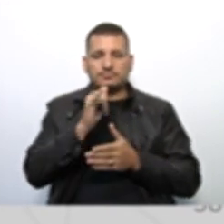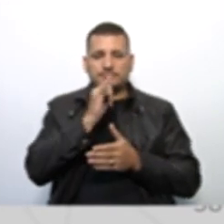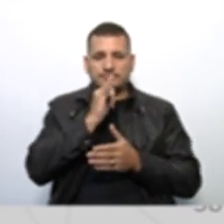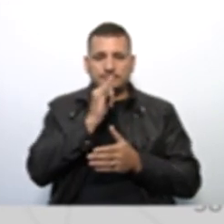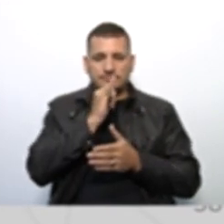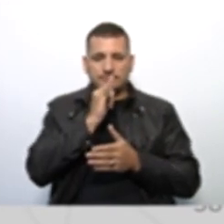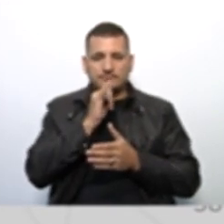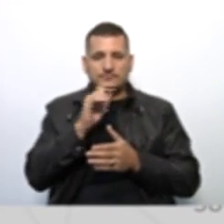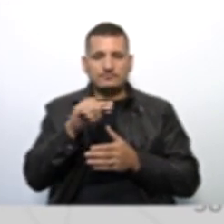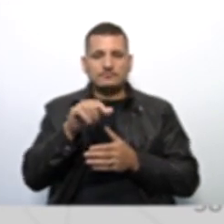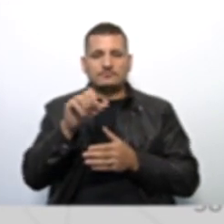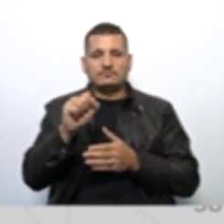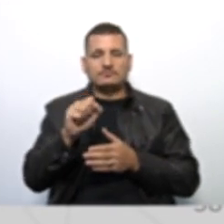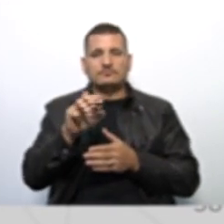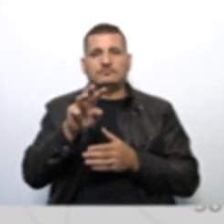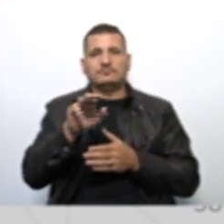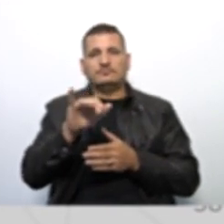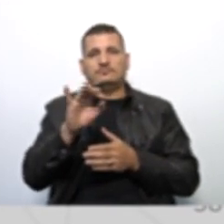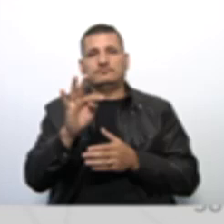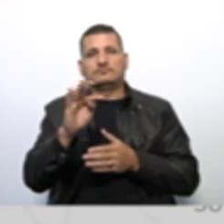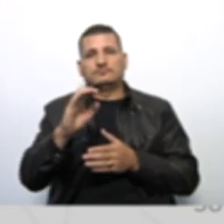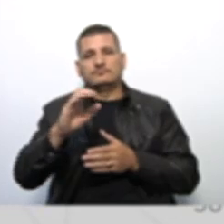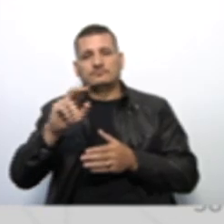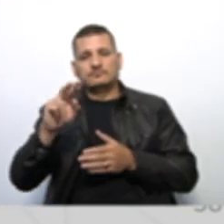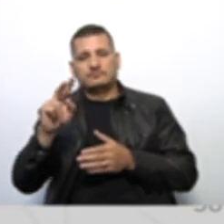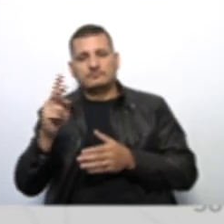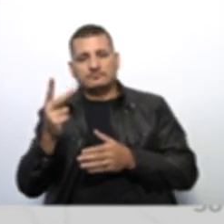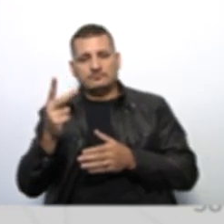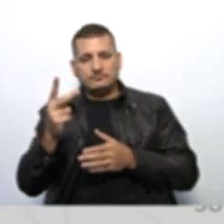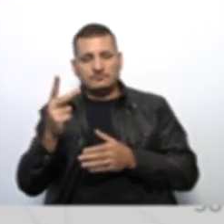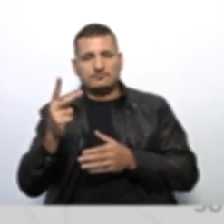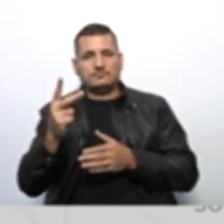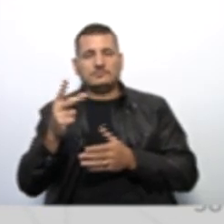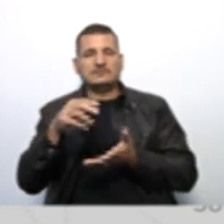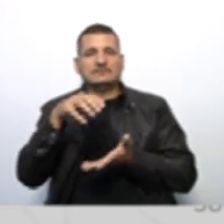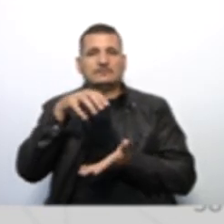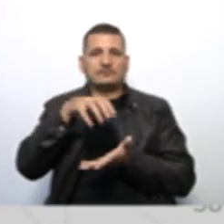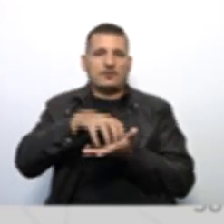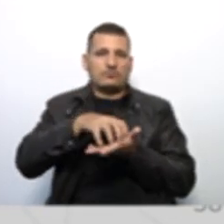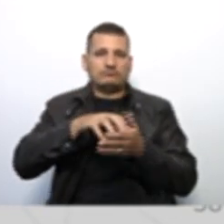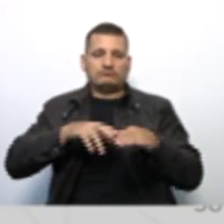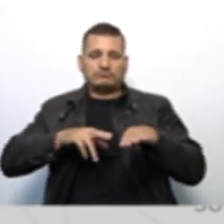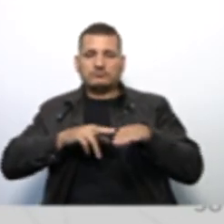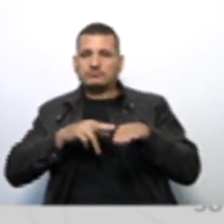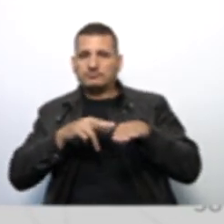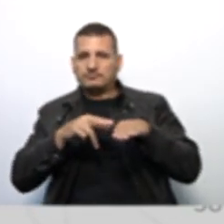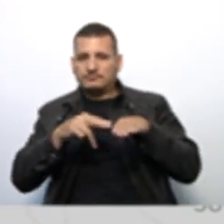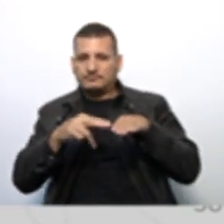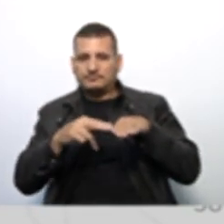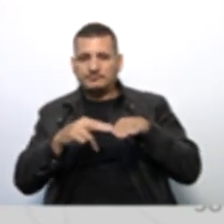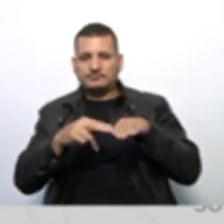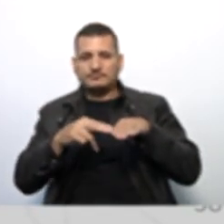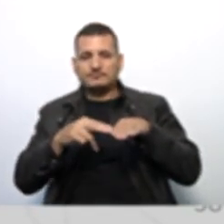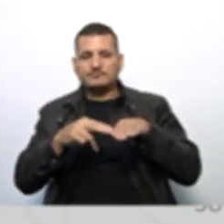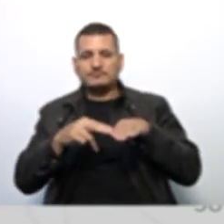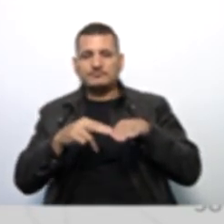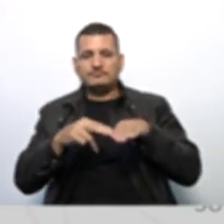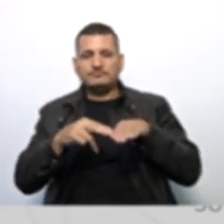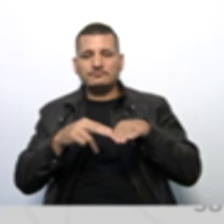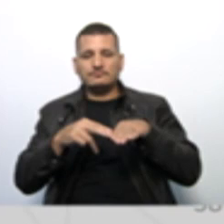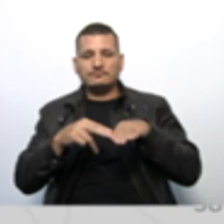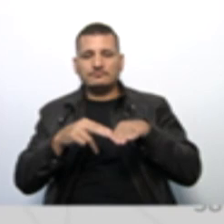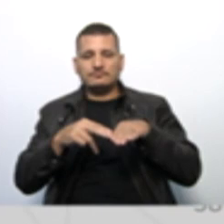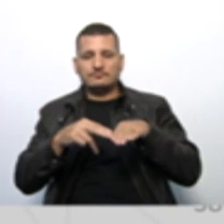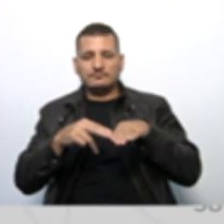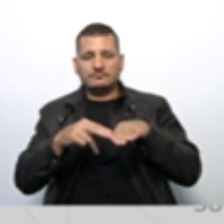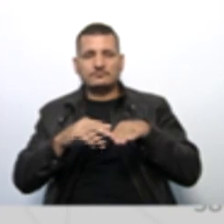de topologia é ter um switch como ponto central da rede de computadores, ligando-os, ou seja, dois